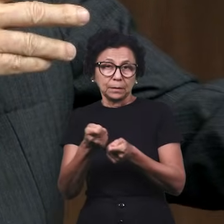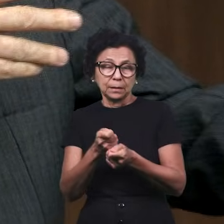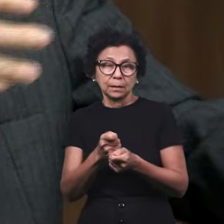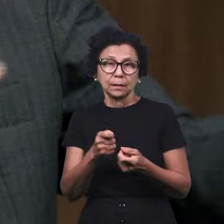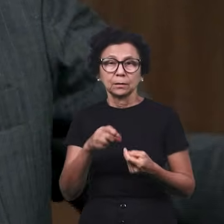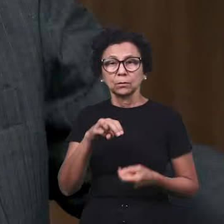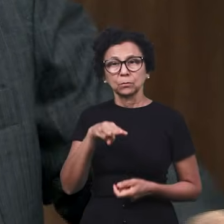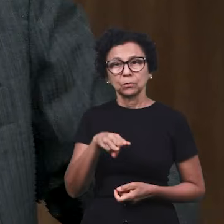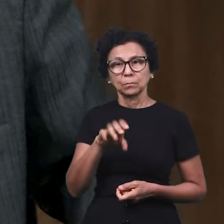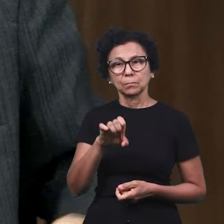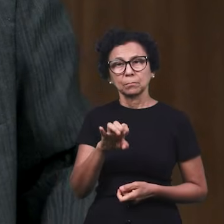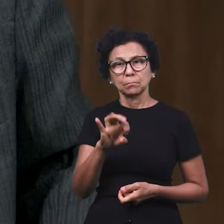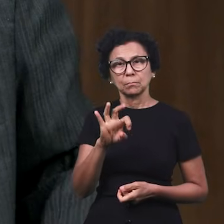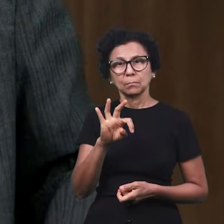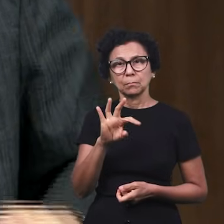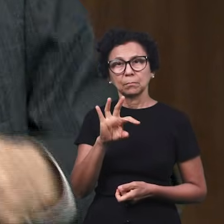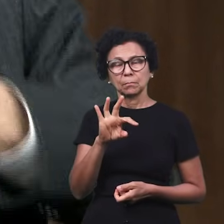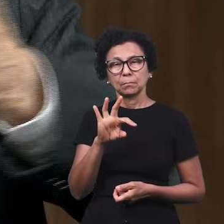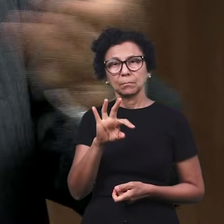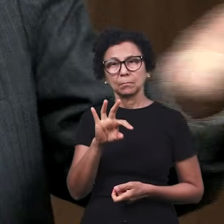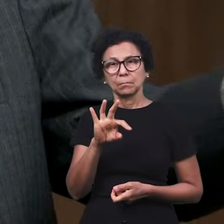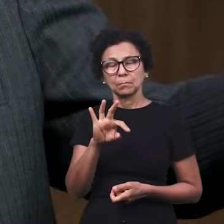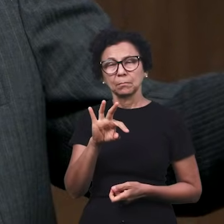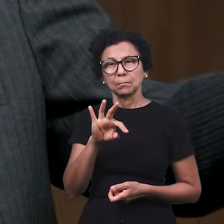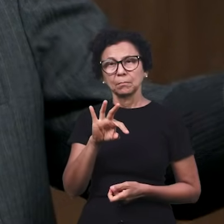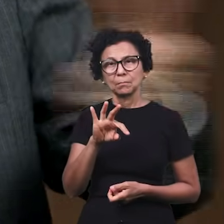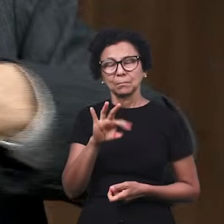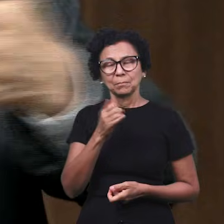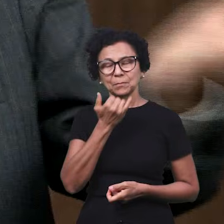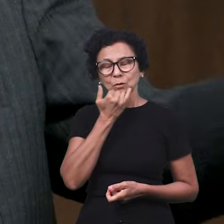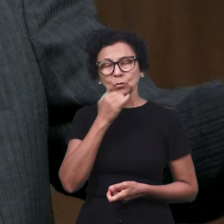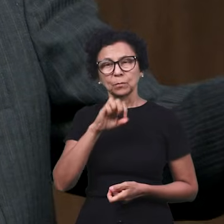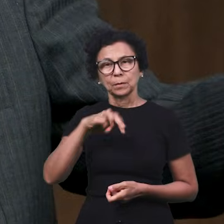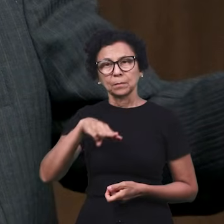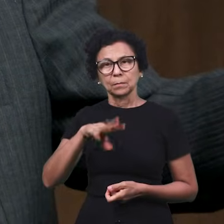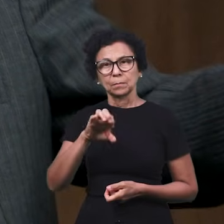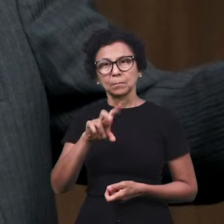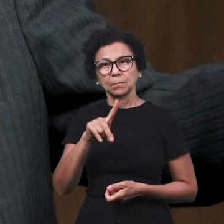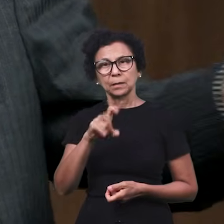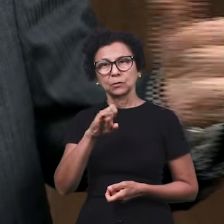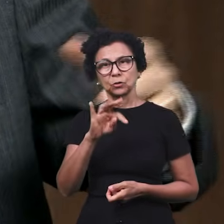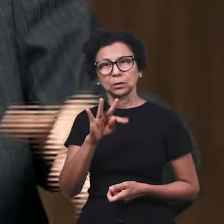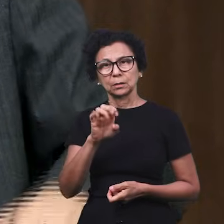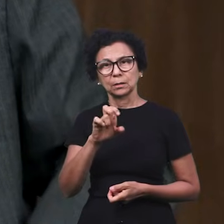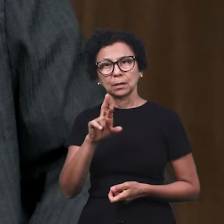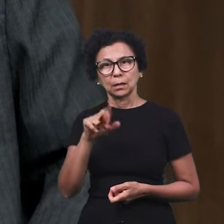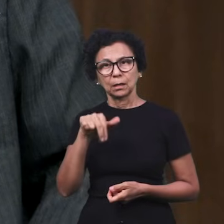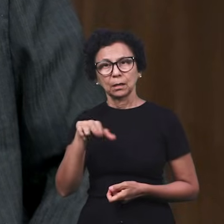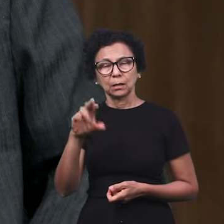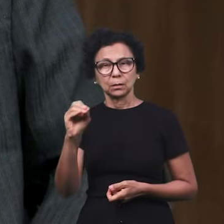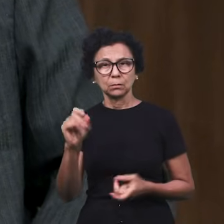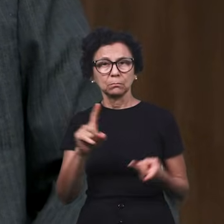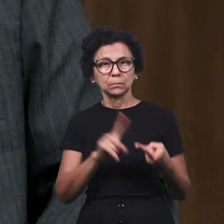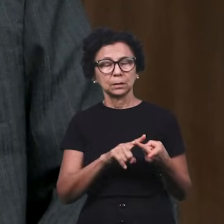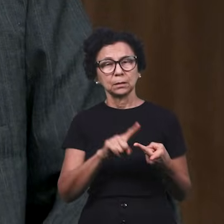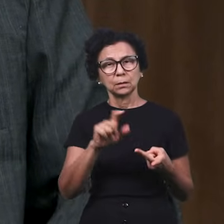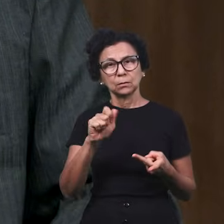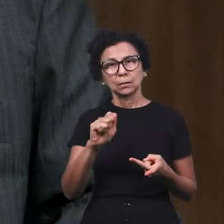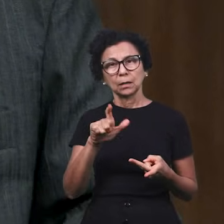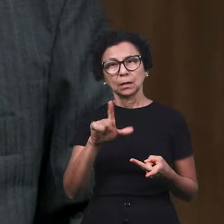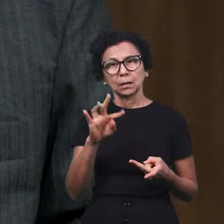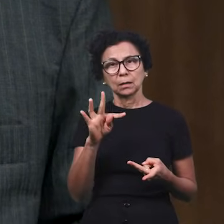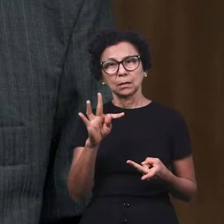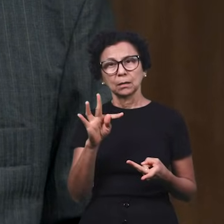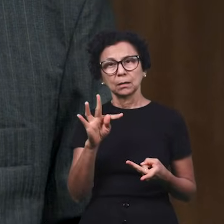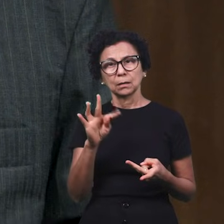Atlântico. E, por final, o início da globalização comercial. Nós